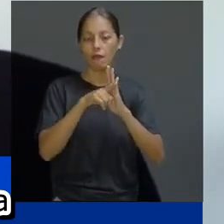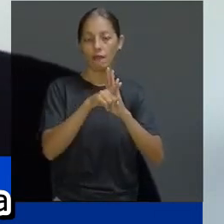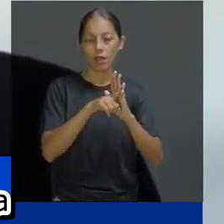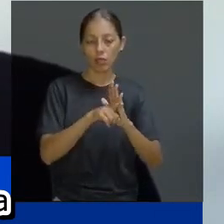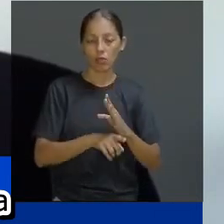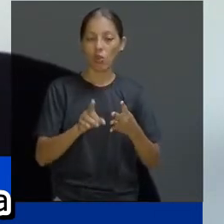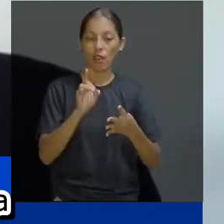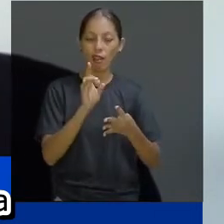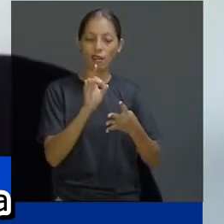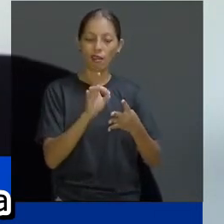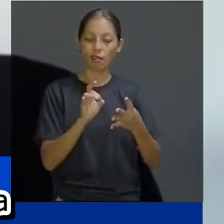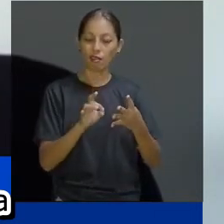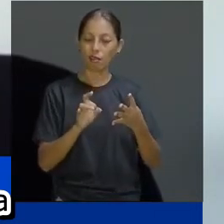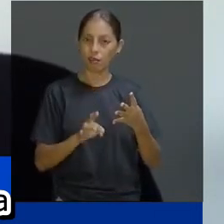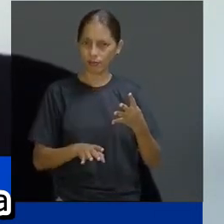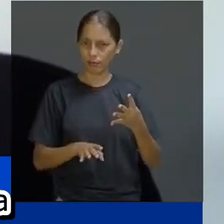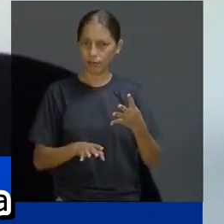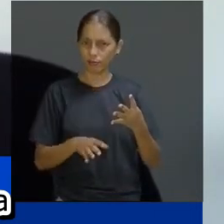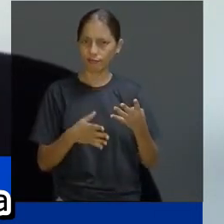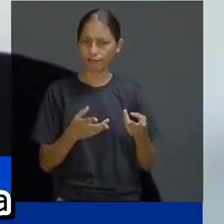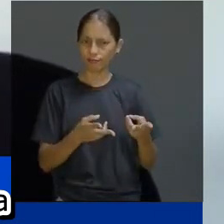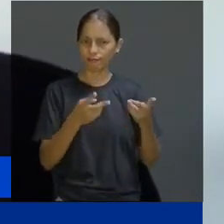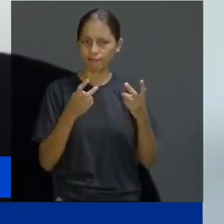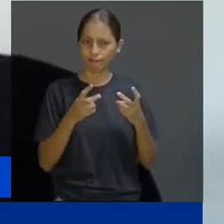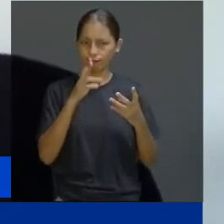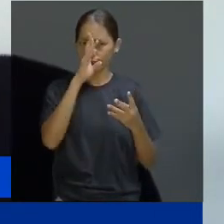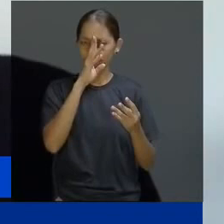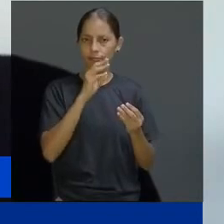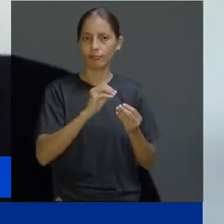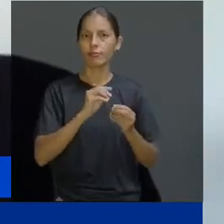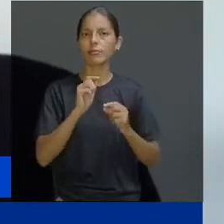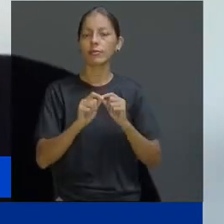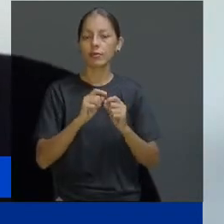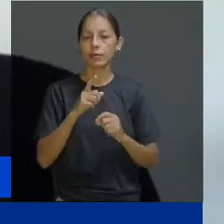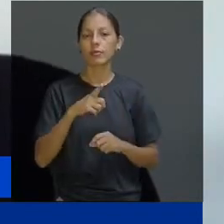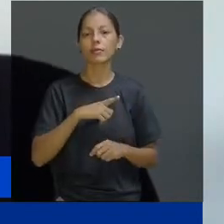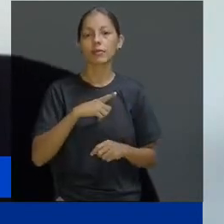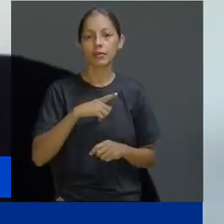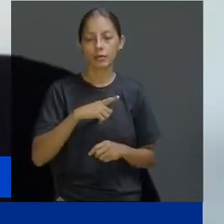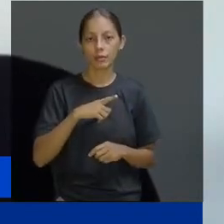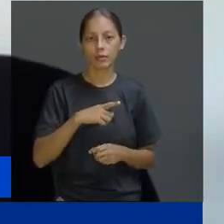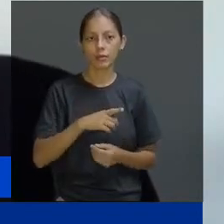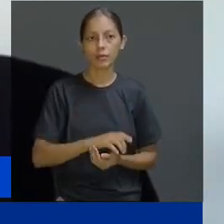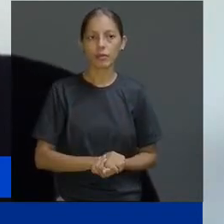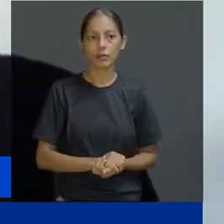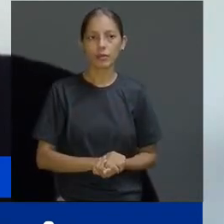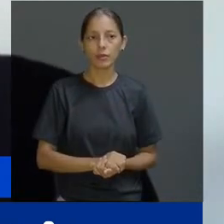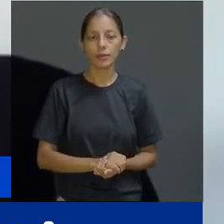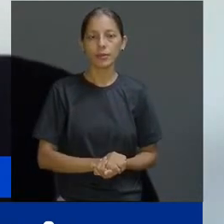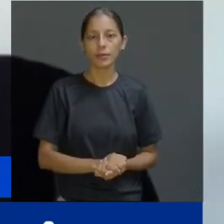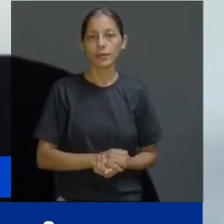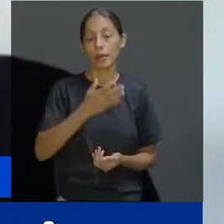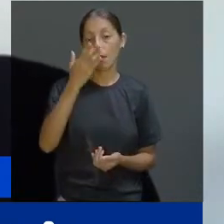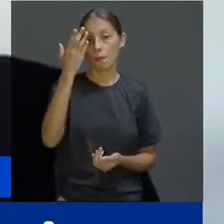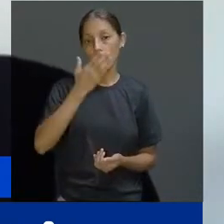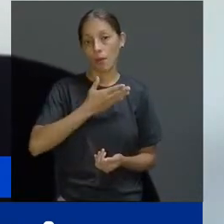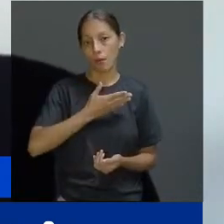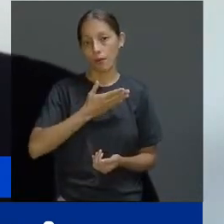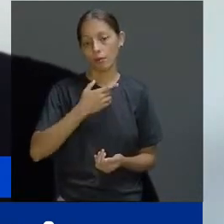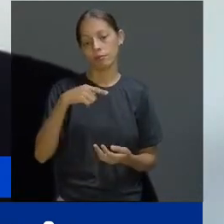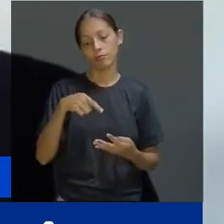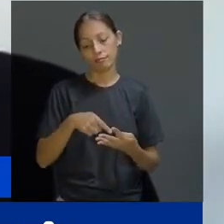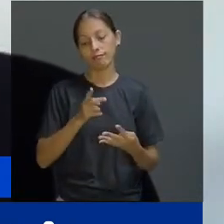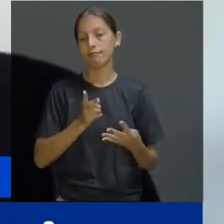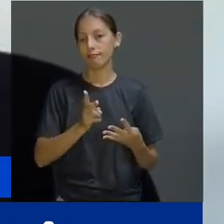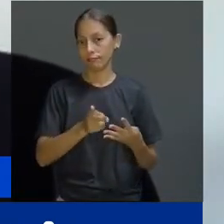delas e chegou à conclusão de que havia elementos suficientes para a procedência. Então, 5 e 12, 2 de 5